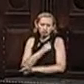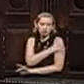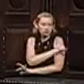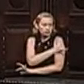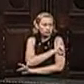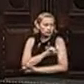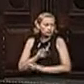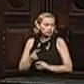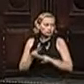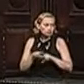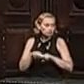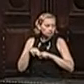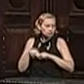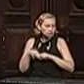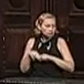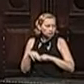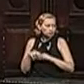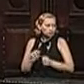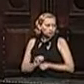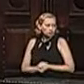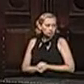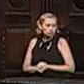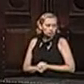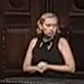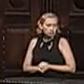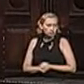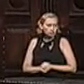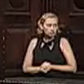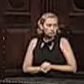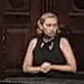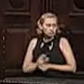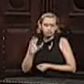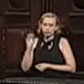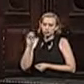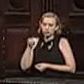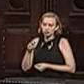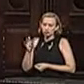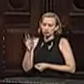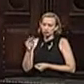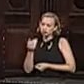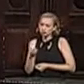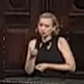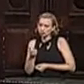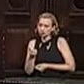ao agravamento da situação das contas públicas municipais.